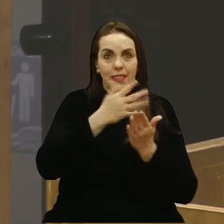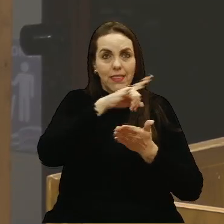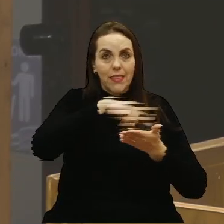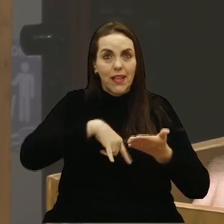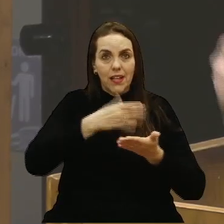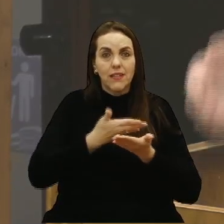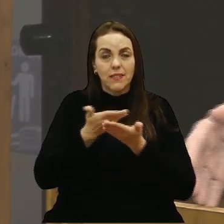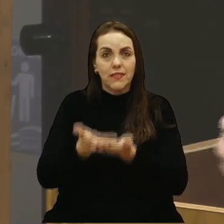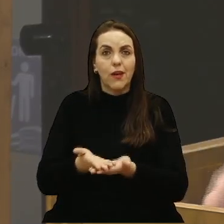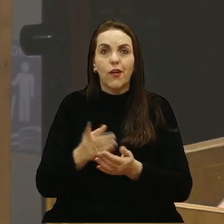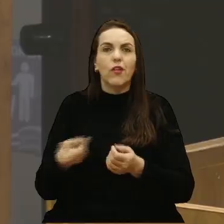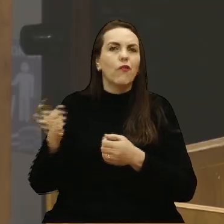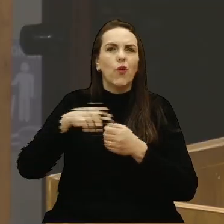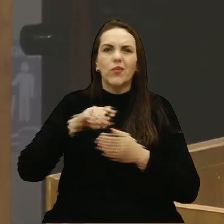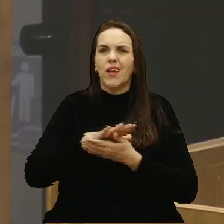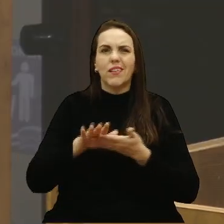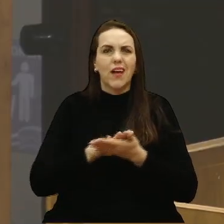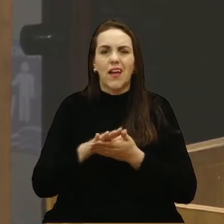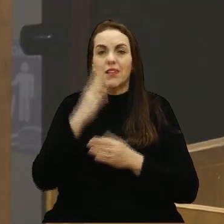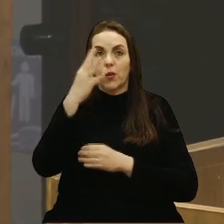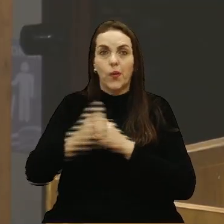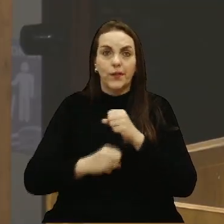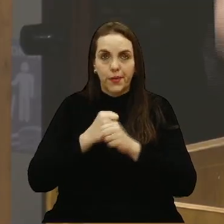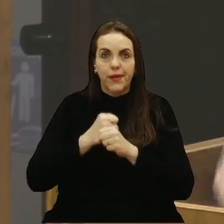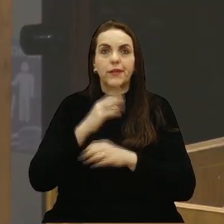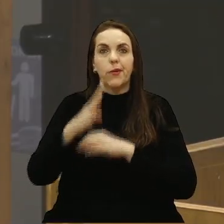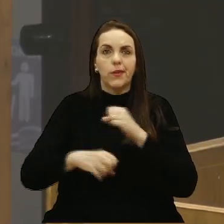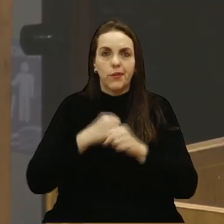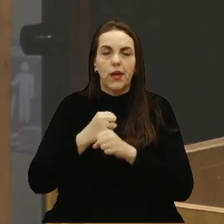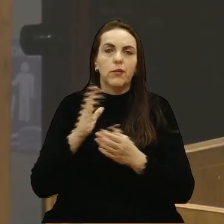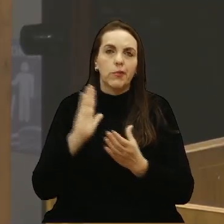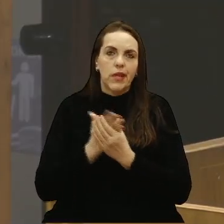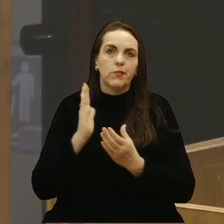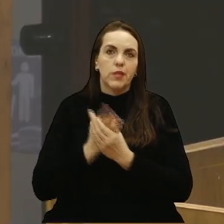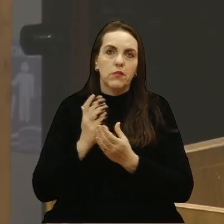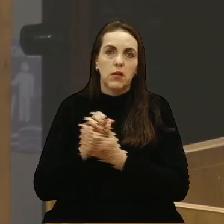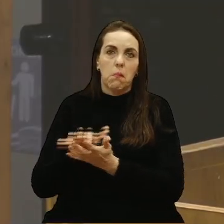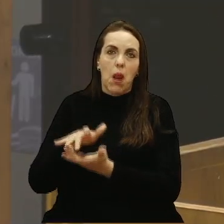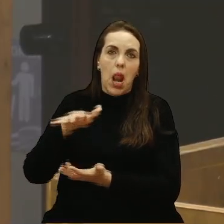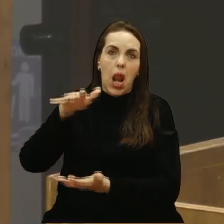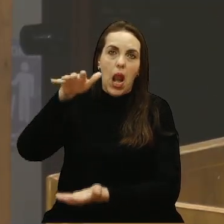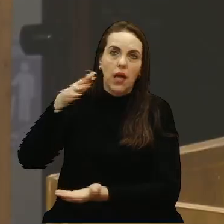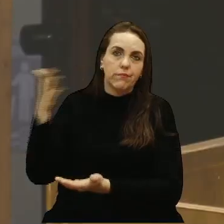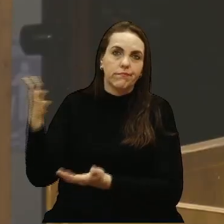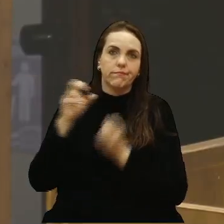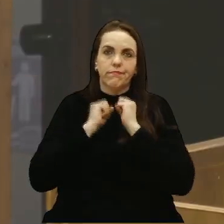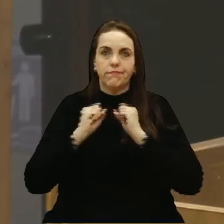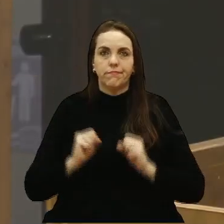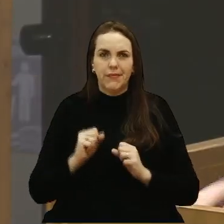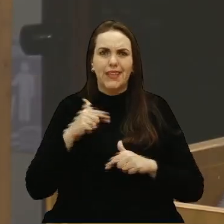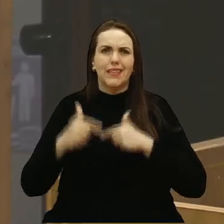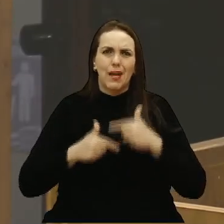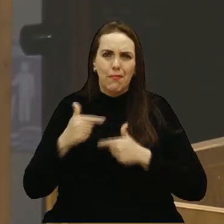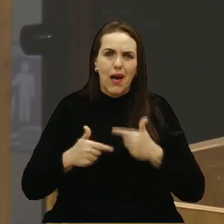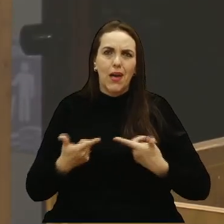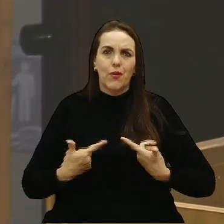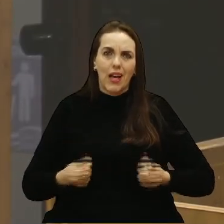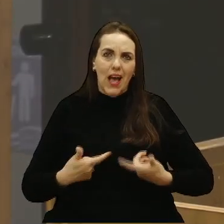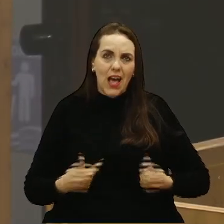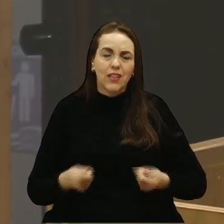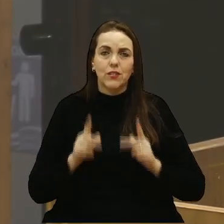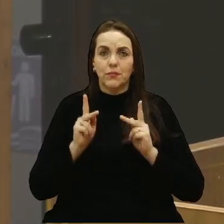voltar aqui e abrir processo a cada 4 anos, entulhando, né, as mesas da Secretaria, gerando trabalho e custo para quem faz